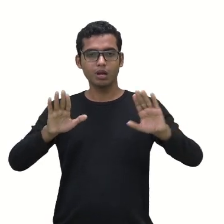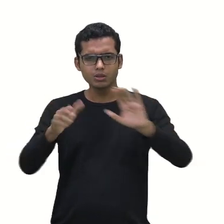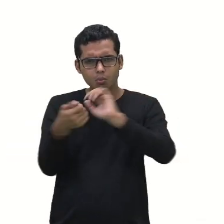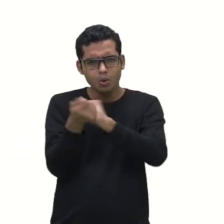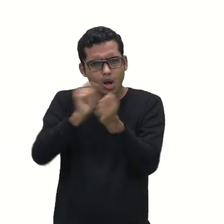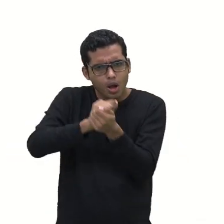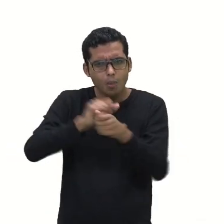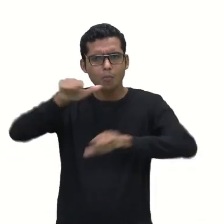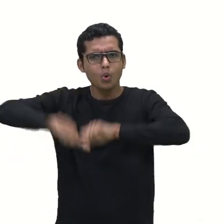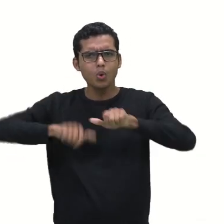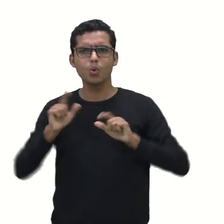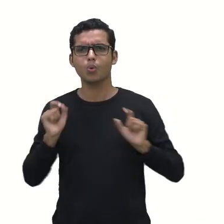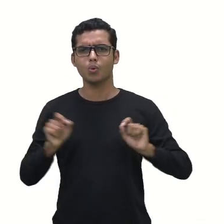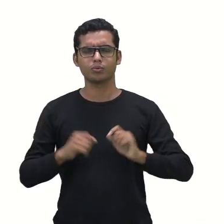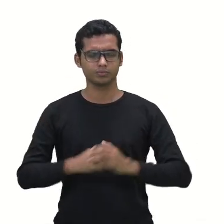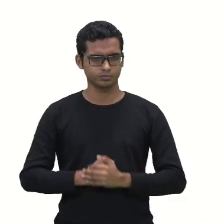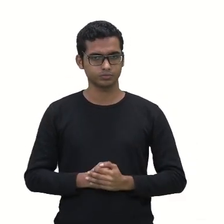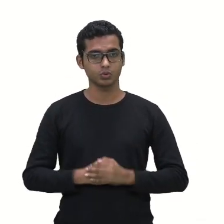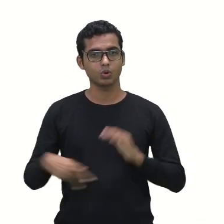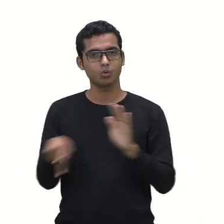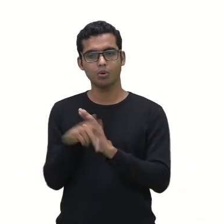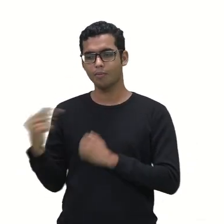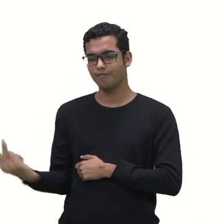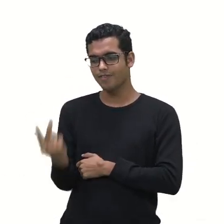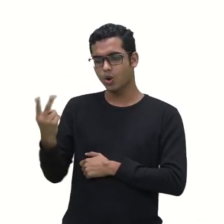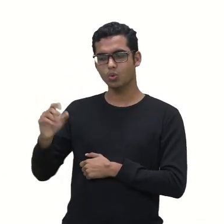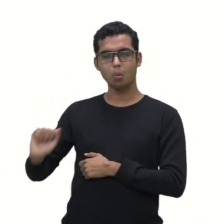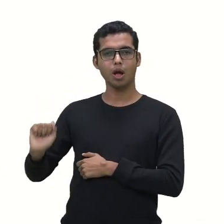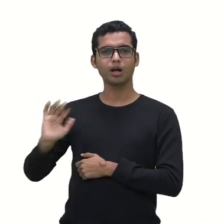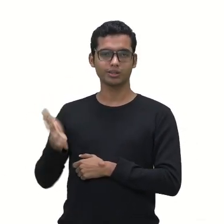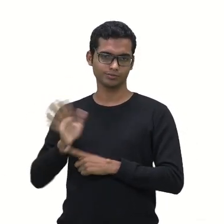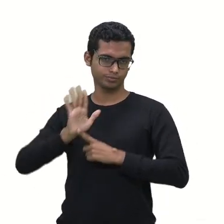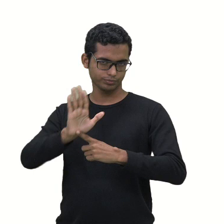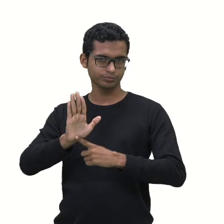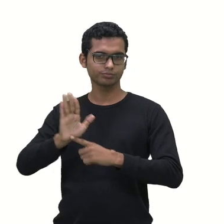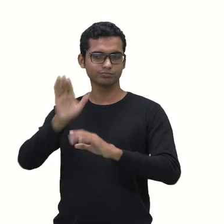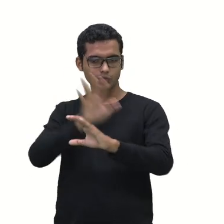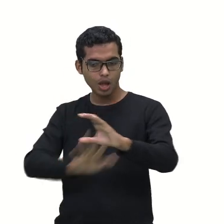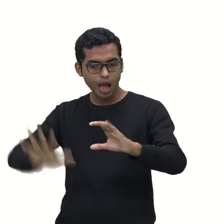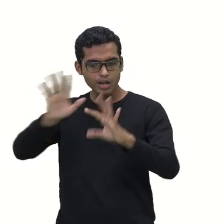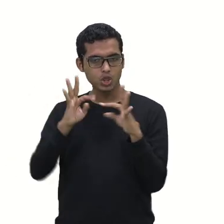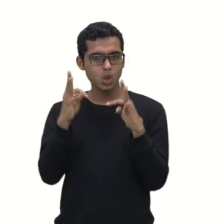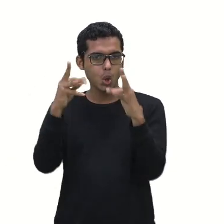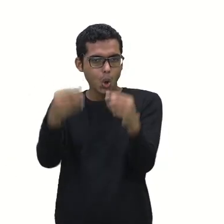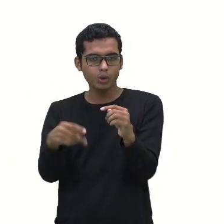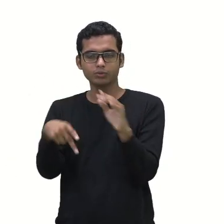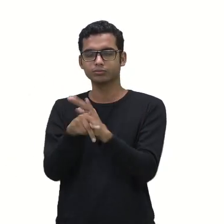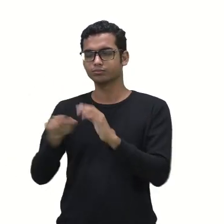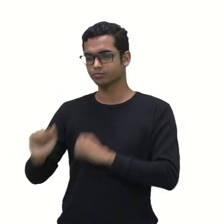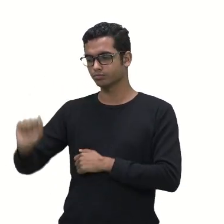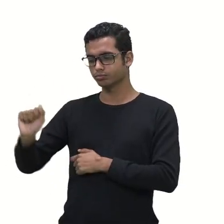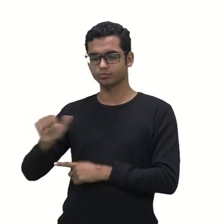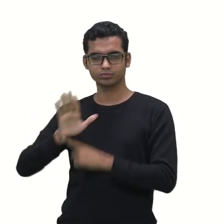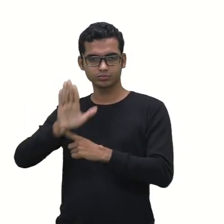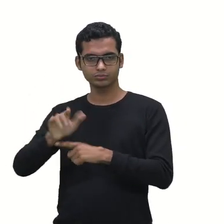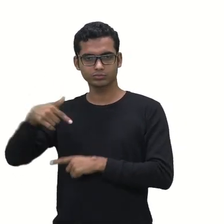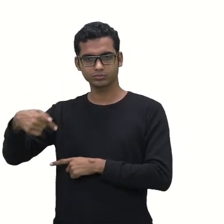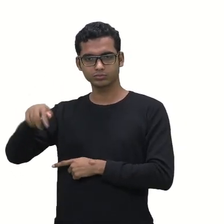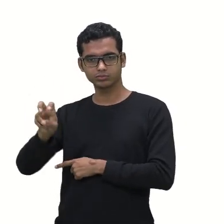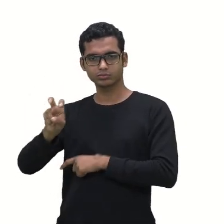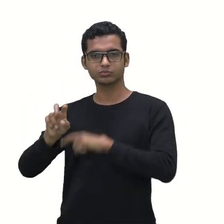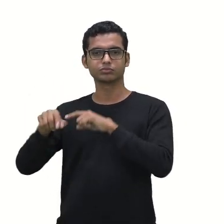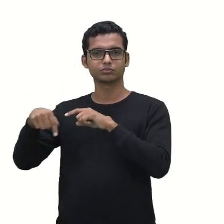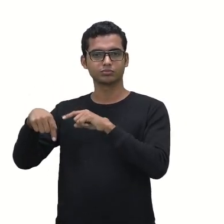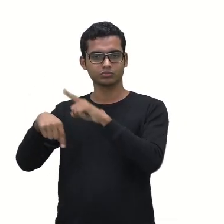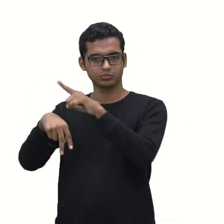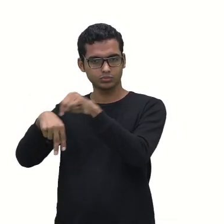só o valor do A, que já tinha, né? Já tinha sido dado no enunciado, 75π,